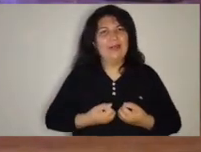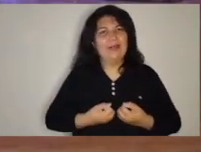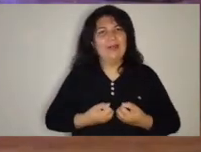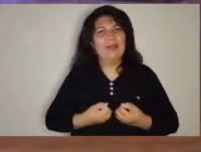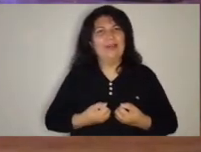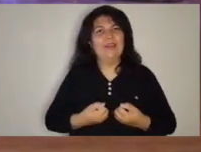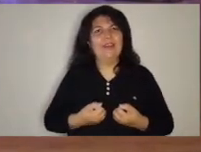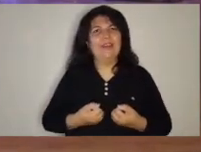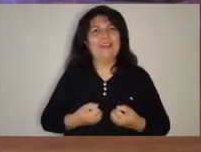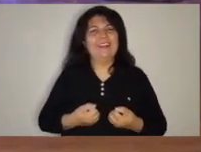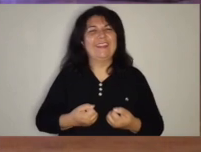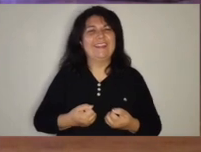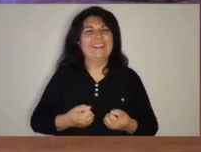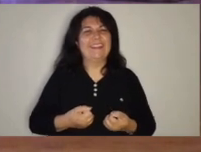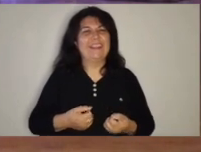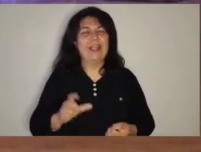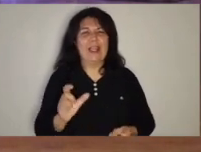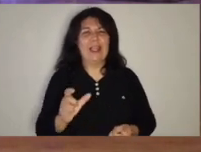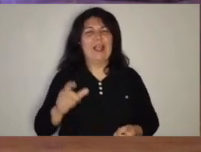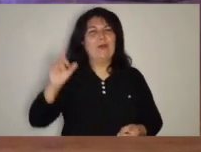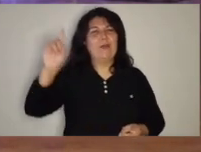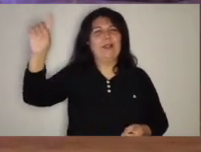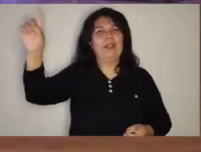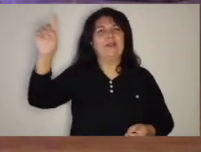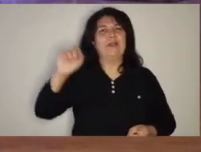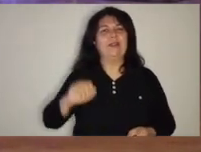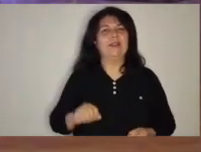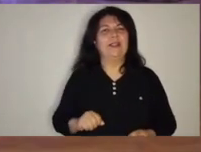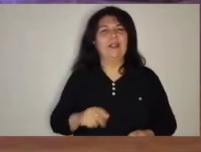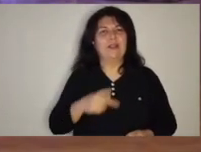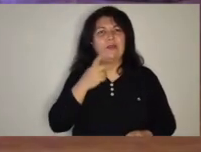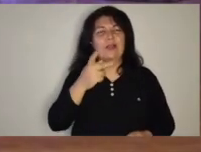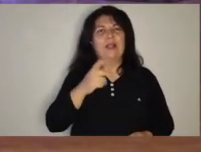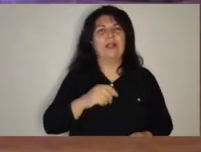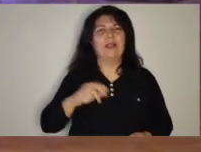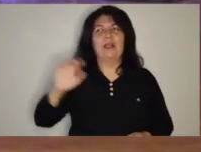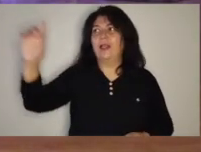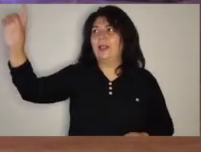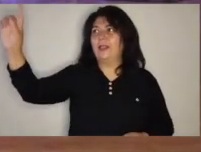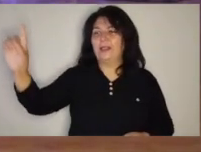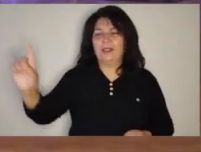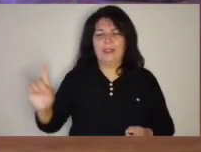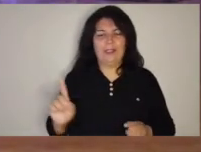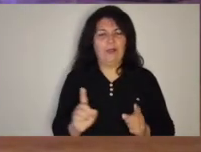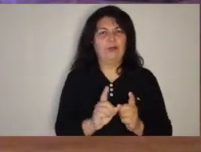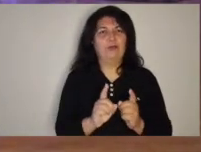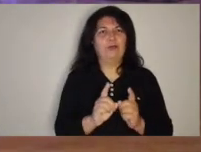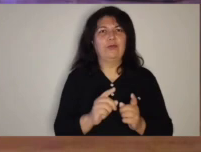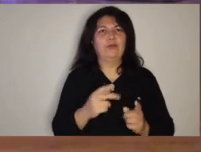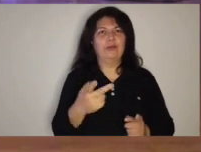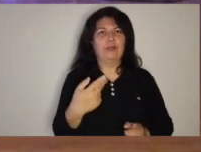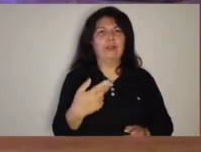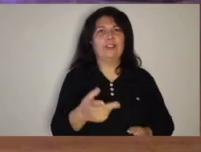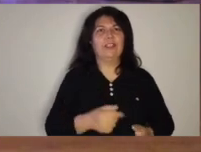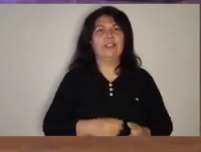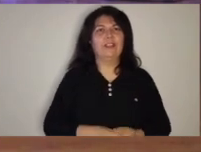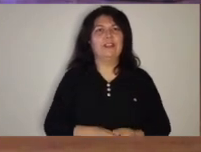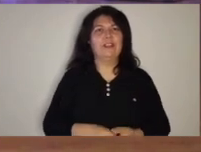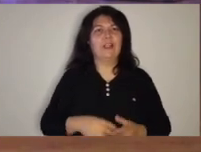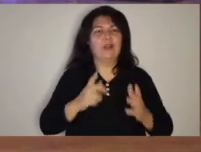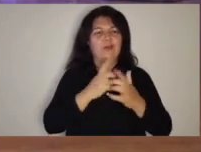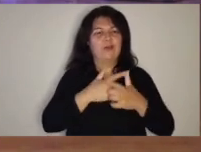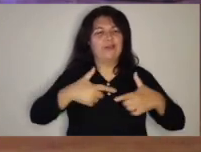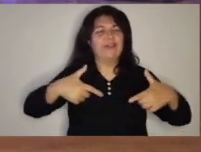traz saúde para nós. Porque diz na palavra do Senhor que um coração alegre deixa o rosto o quê? Mais